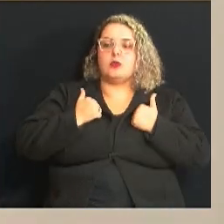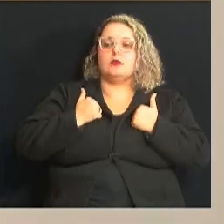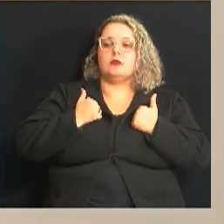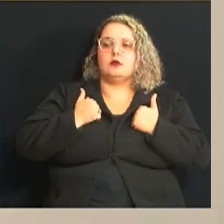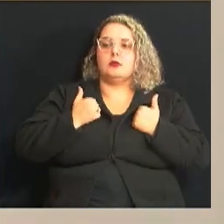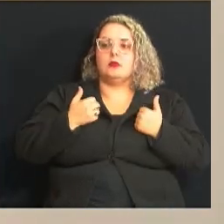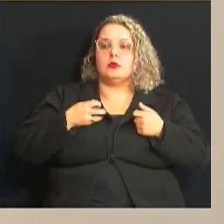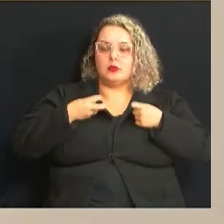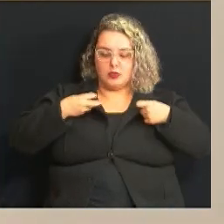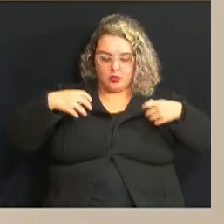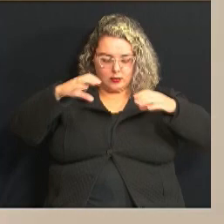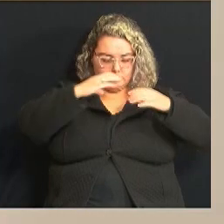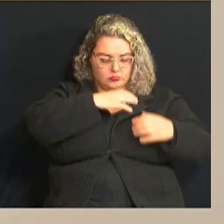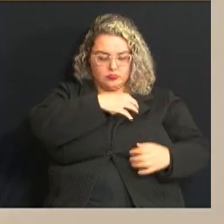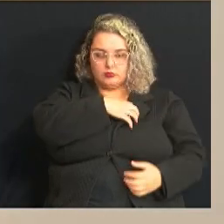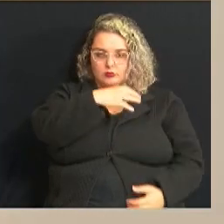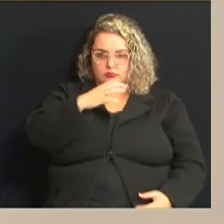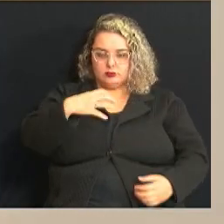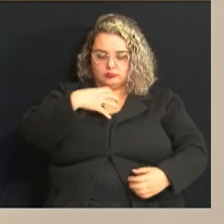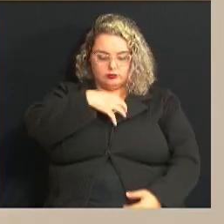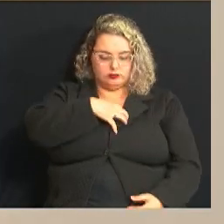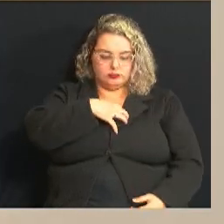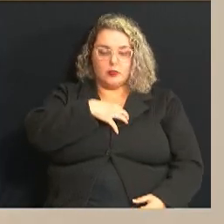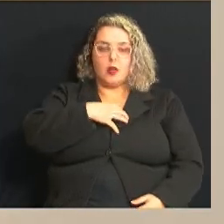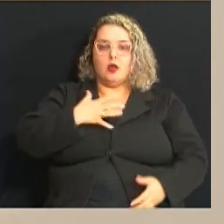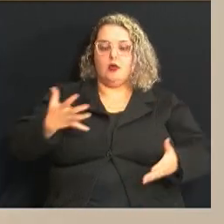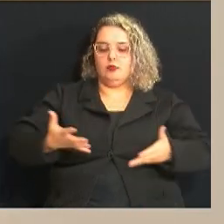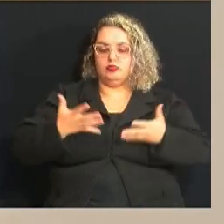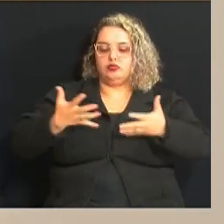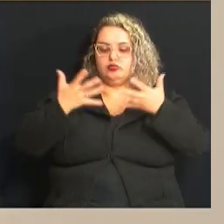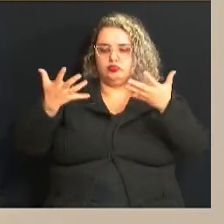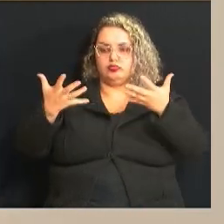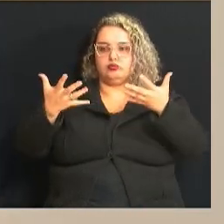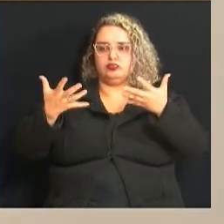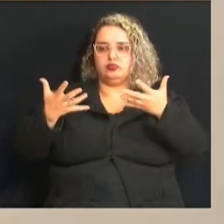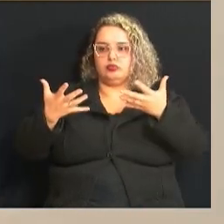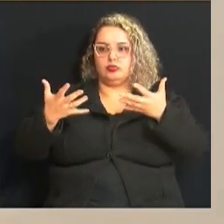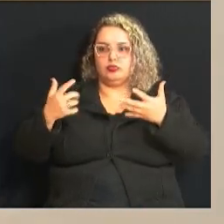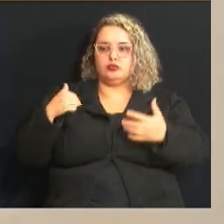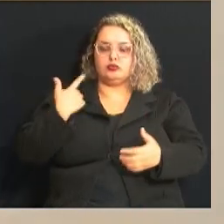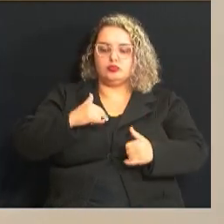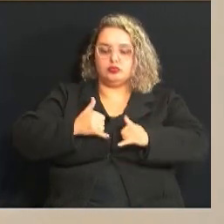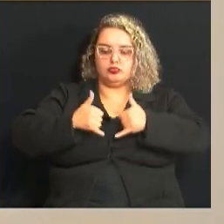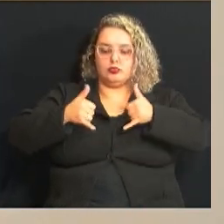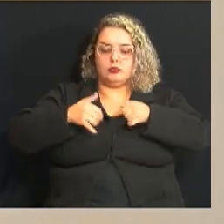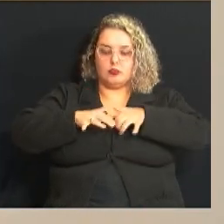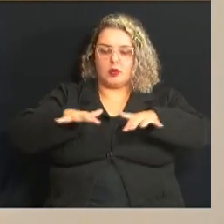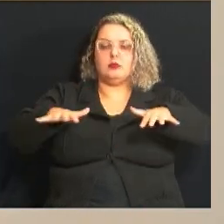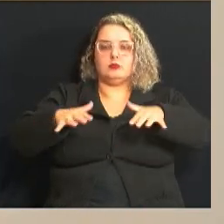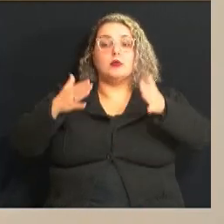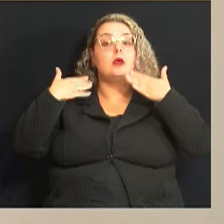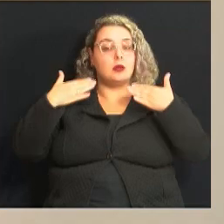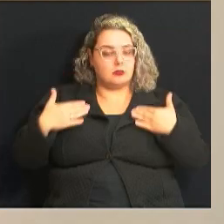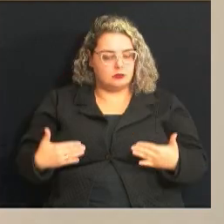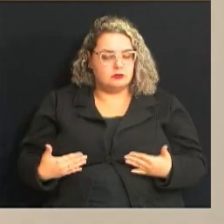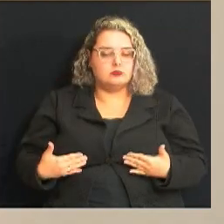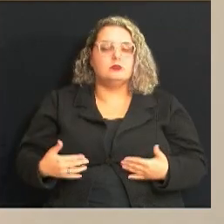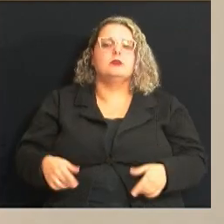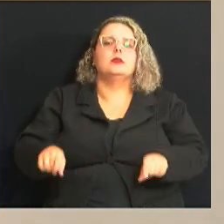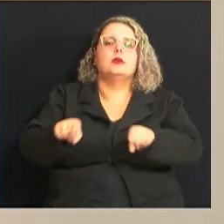chakra cardíaco, que estimula a resposta imunológica do nosso corpo, tanto nas pessoas quanto nos animais,